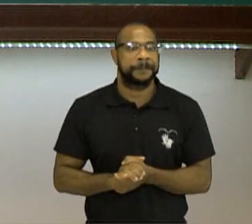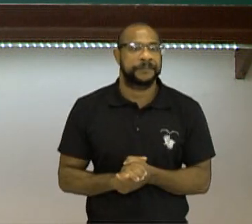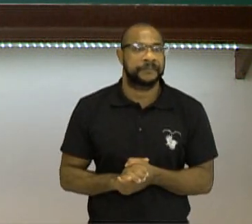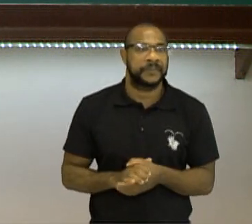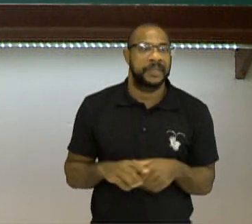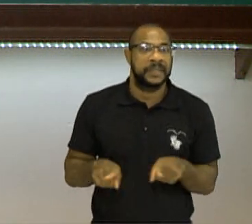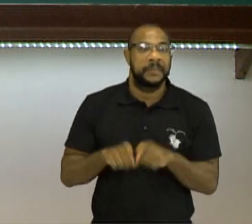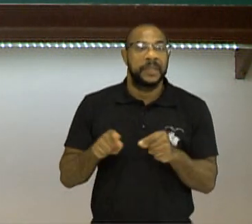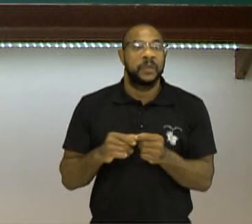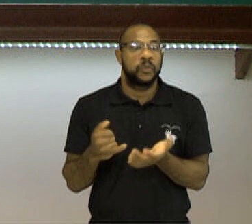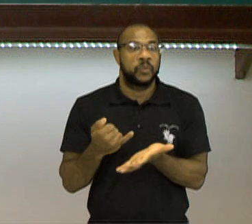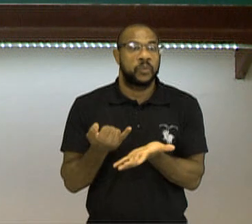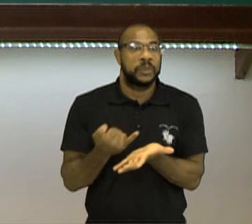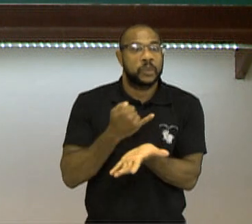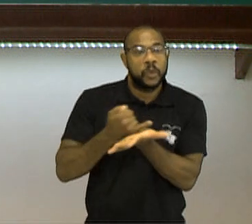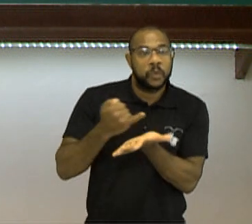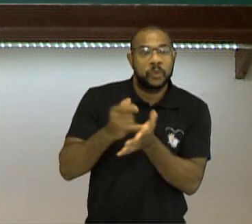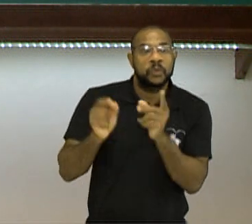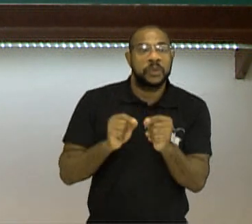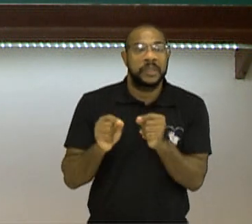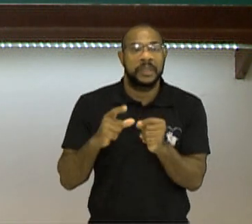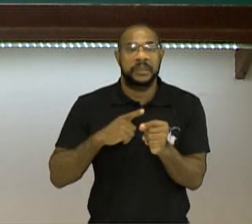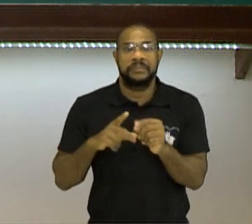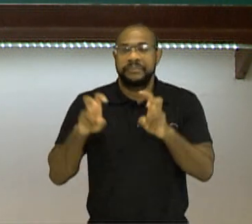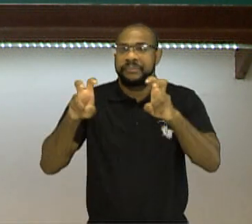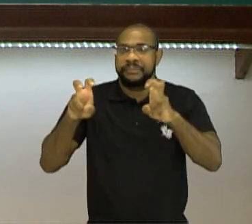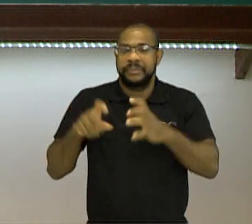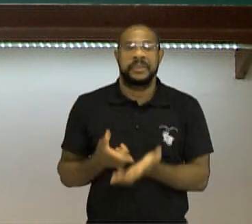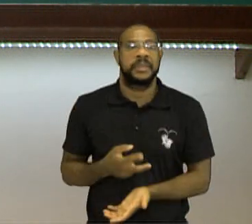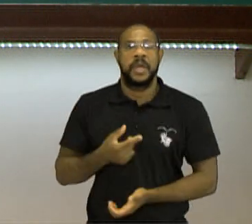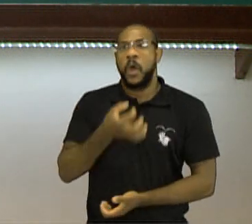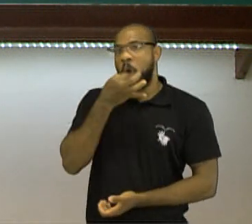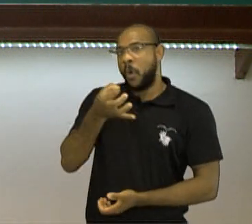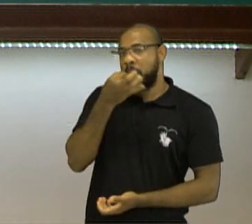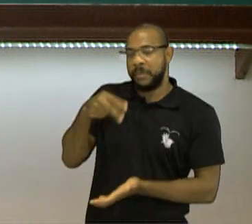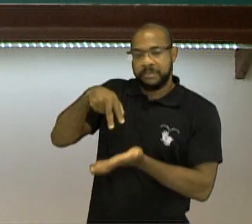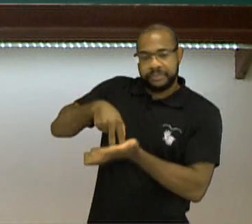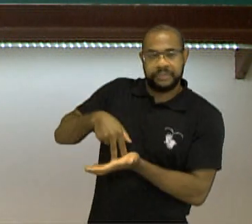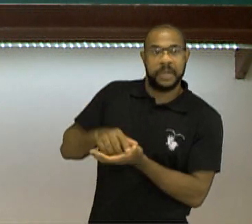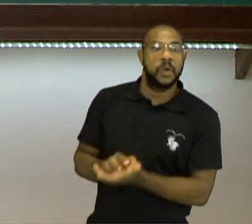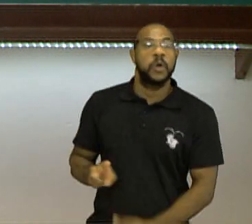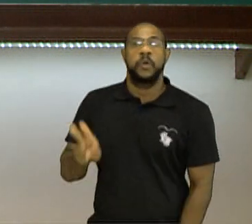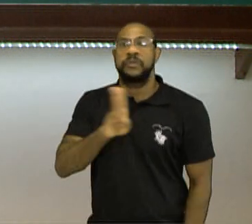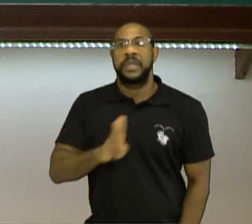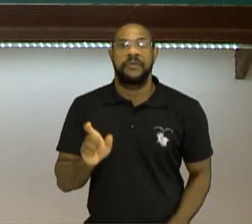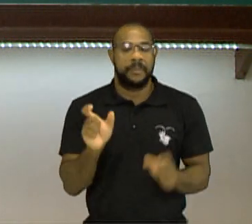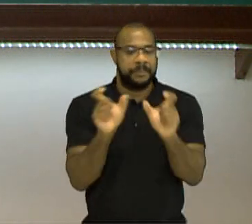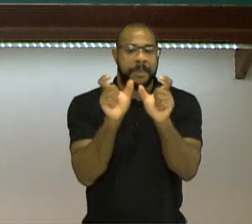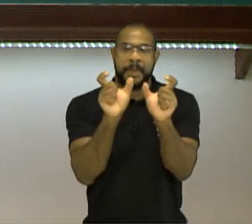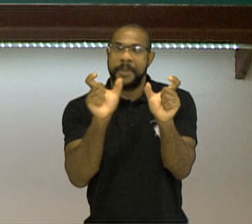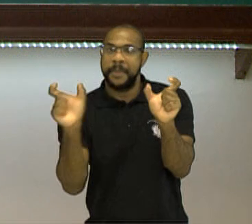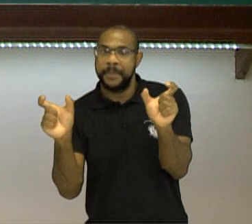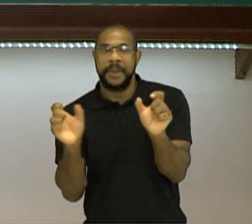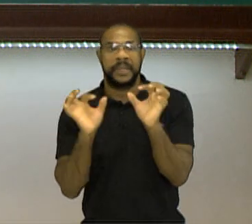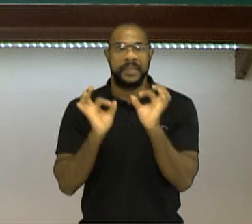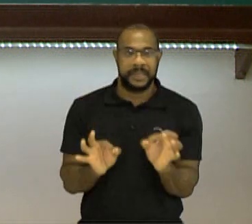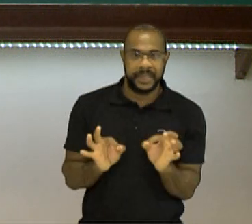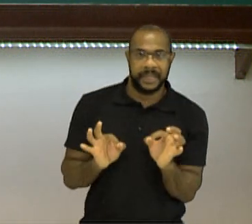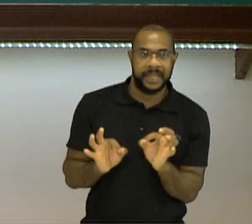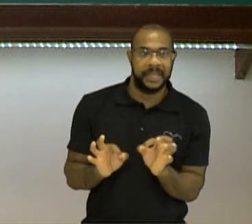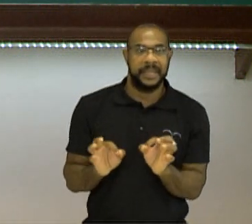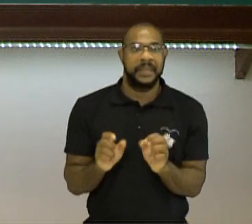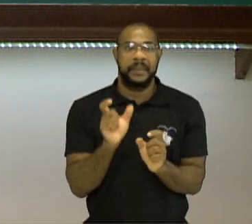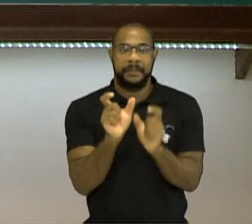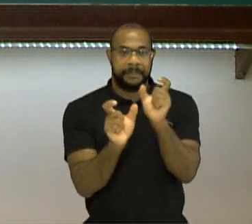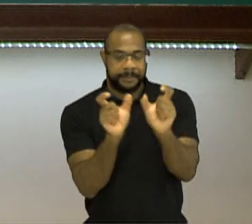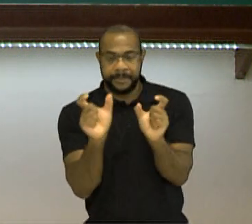o leitor a uma posição defendida. Utiliza expressões que introduzem os argumentos como pois,